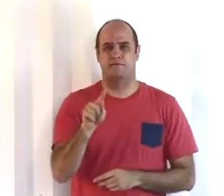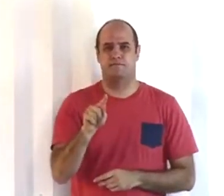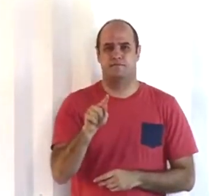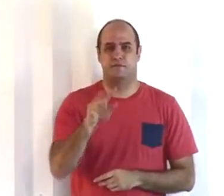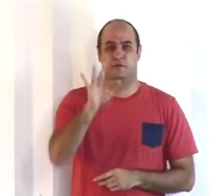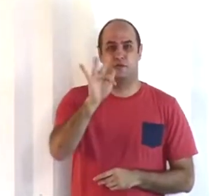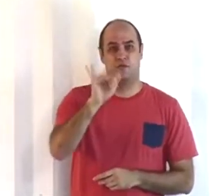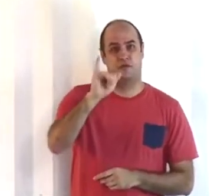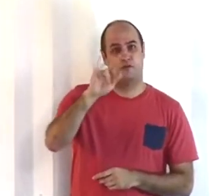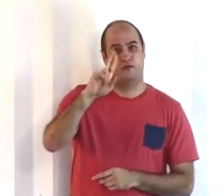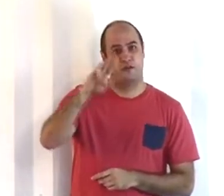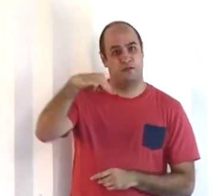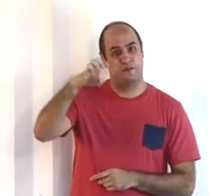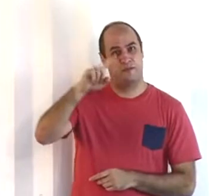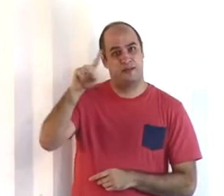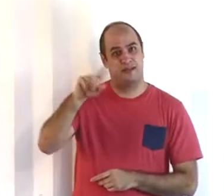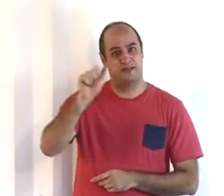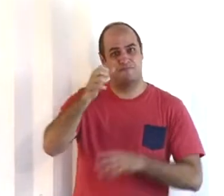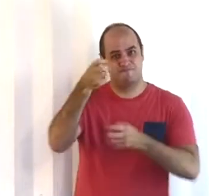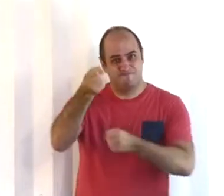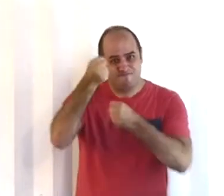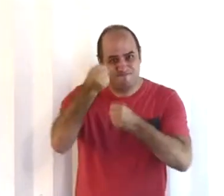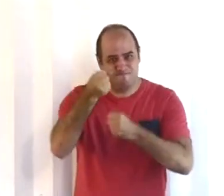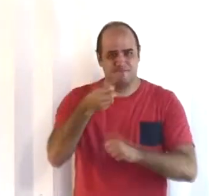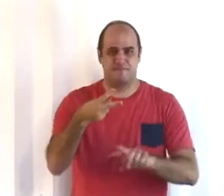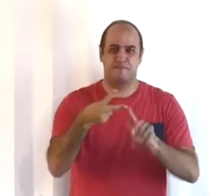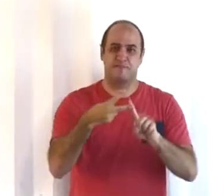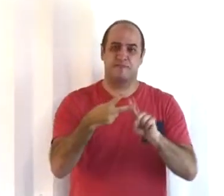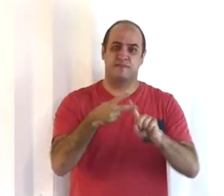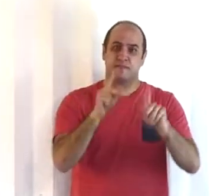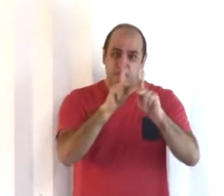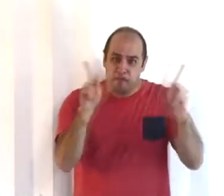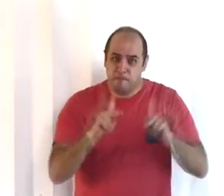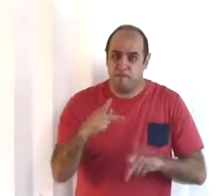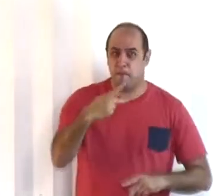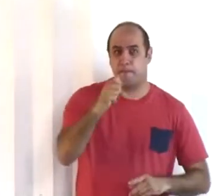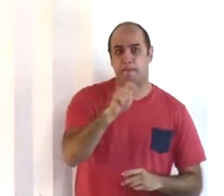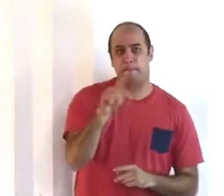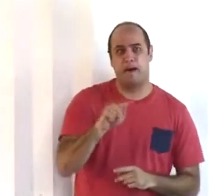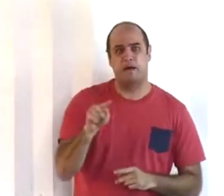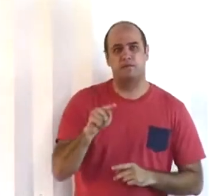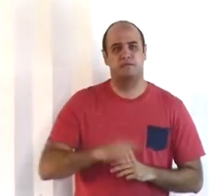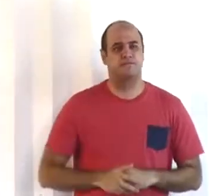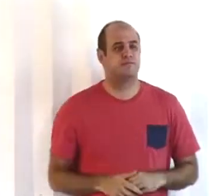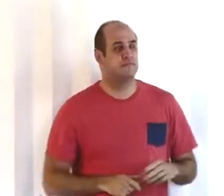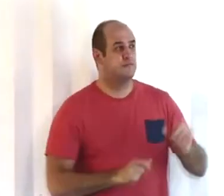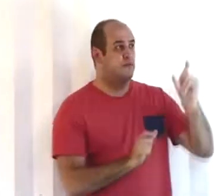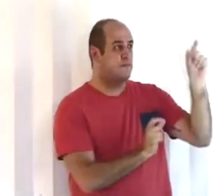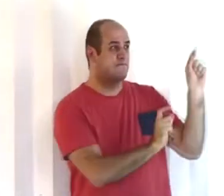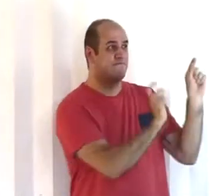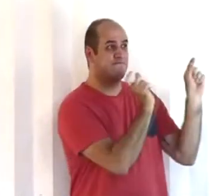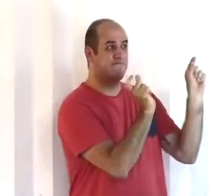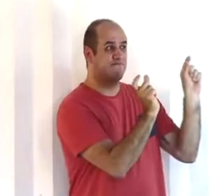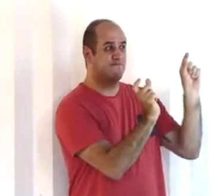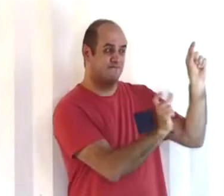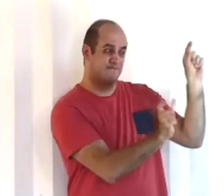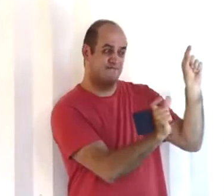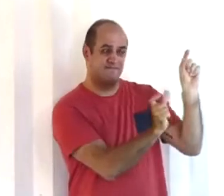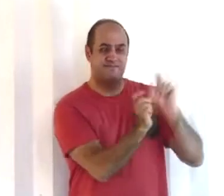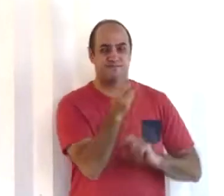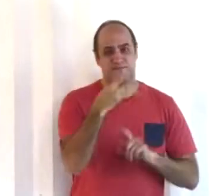primeira palavra, paz, a segunda palavra, e a terceira palavra do quadro, alegria.